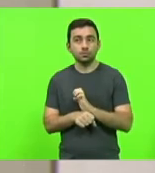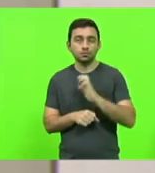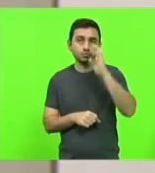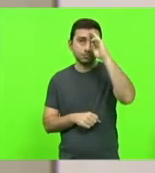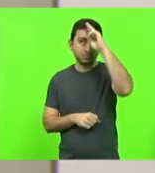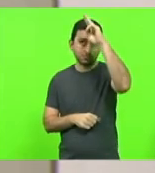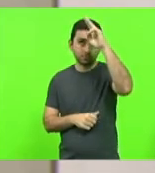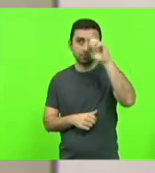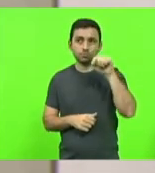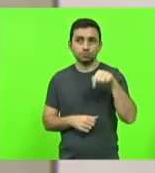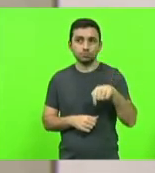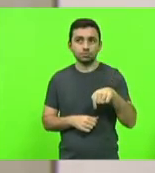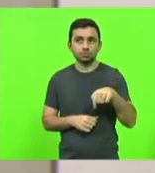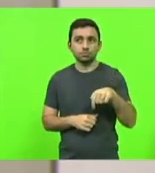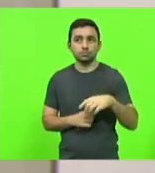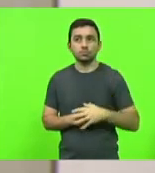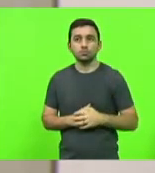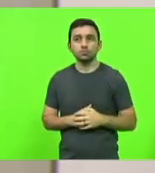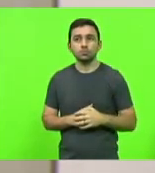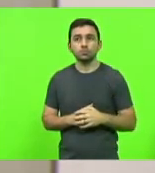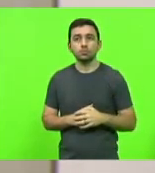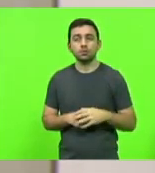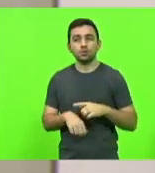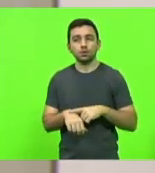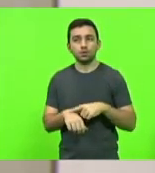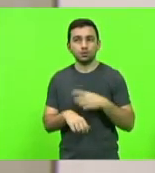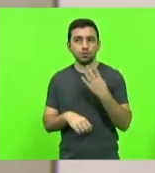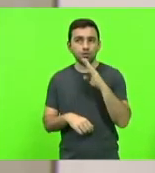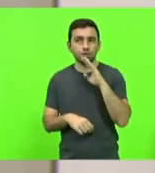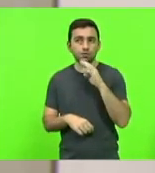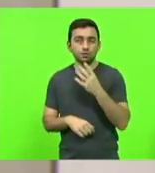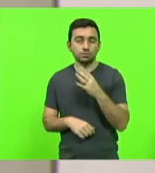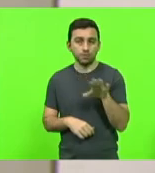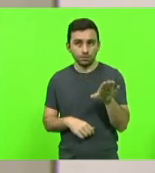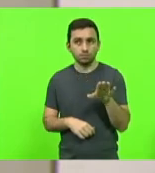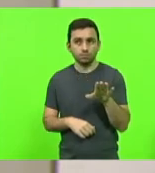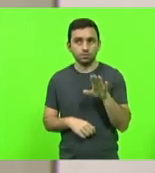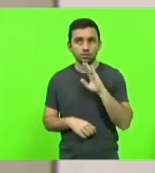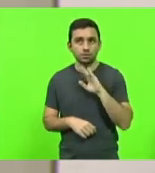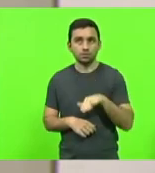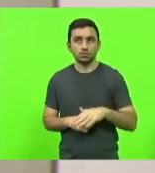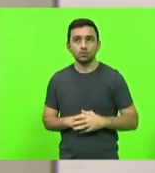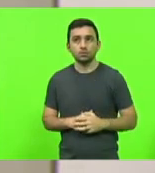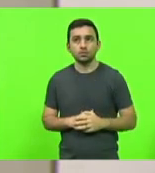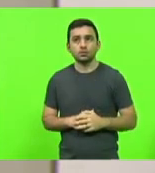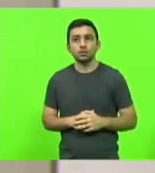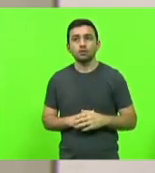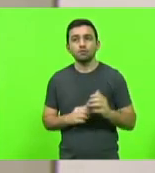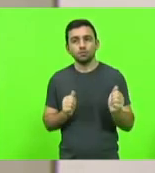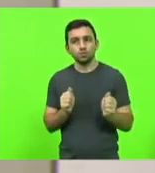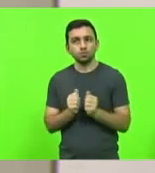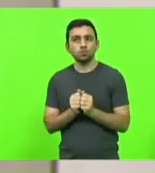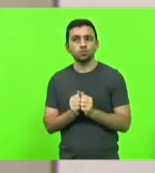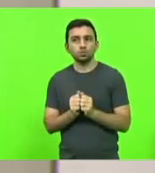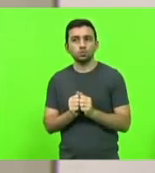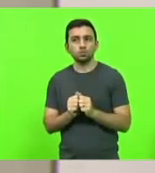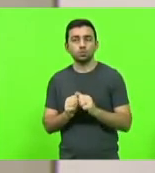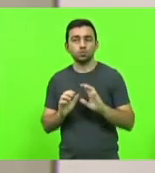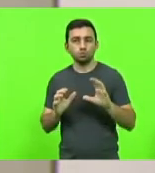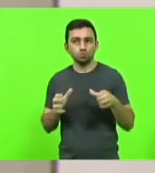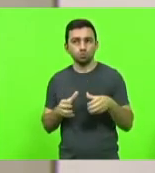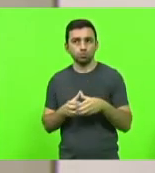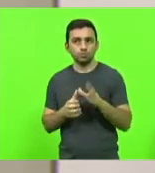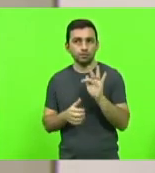Moisés, agora às 16 horas e 30 minutos, estará junto com a bancada federal em Brasília e